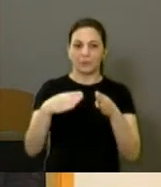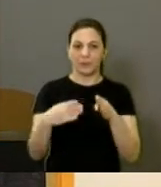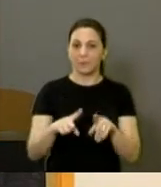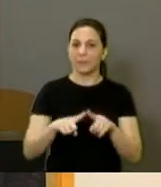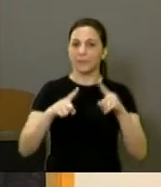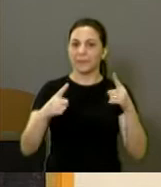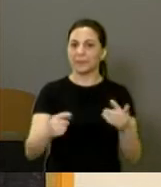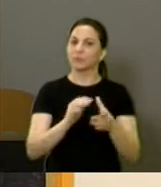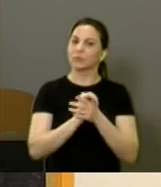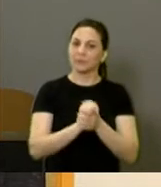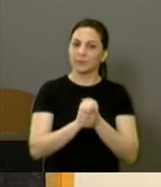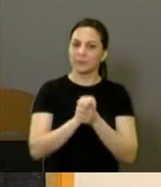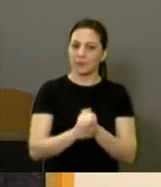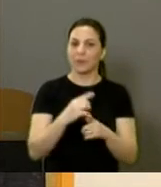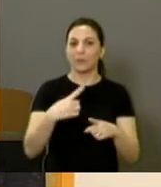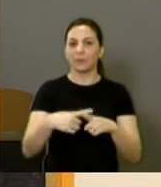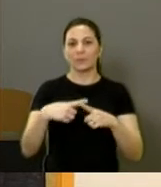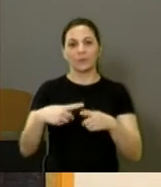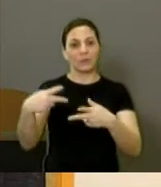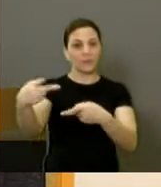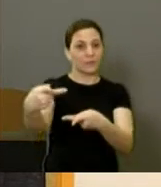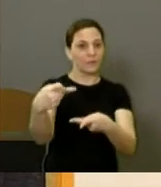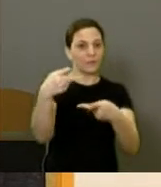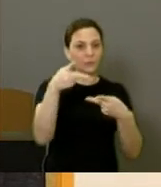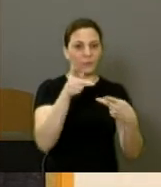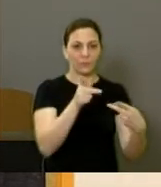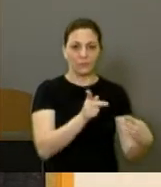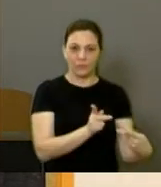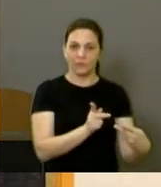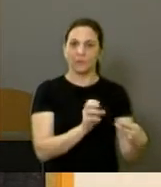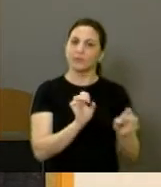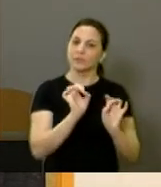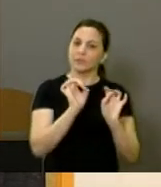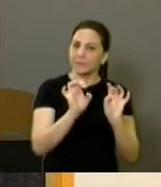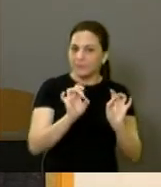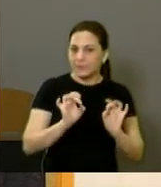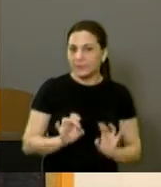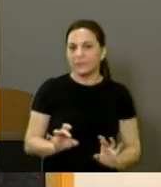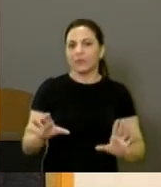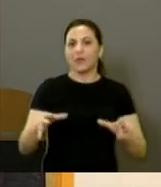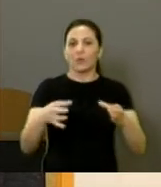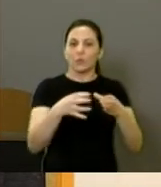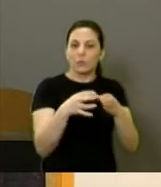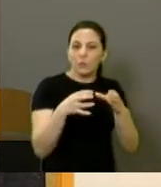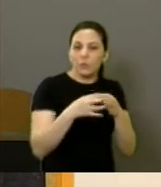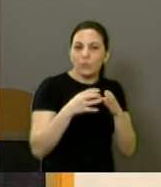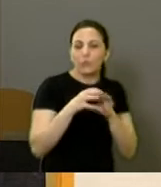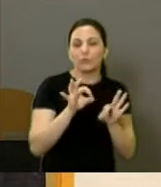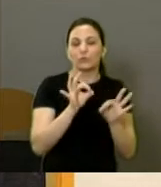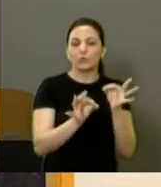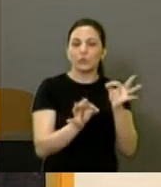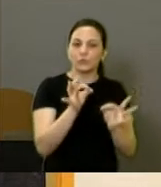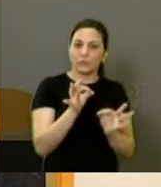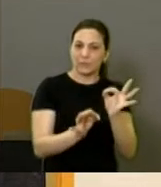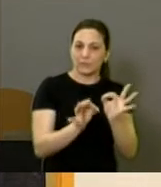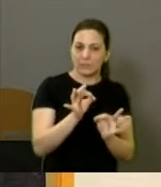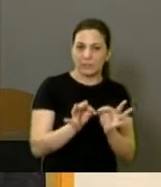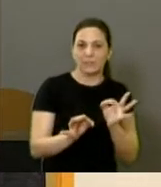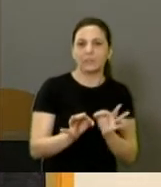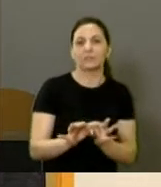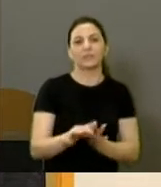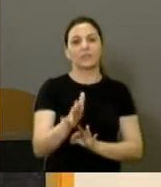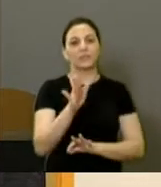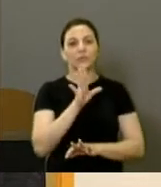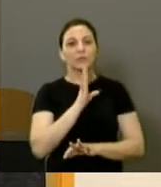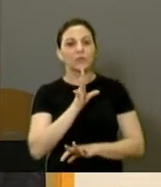mas cumprimentá-lo porque ele recebeu um convite bastante especial para compor o grupo de juristas de notório saber